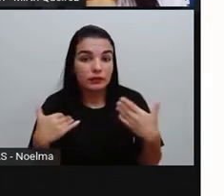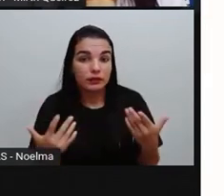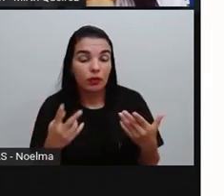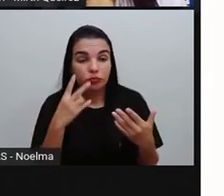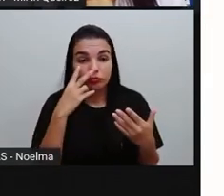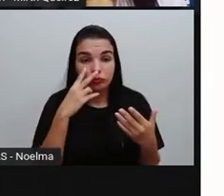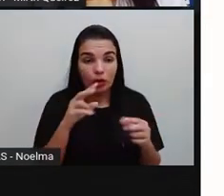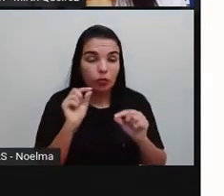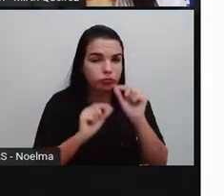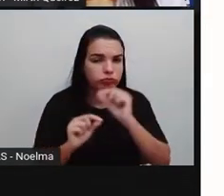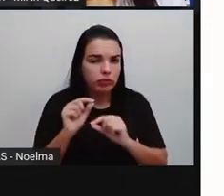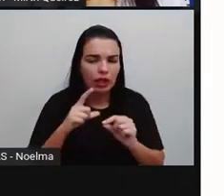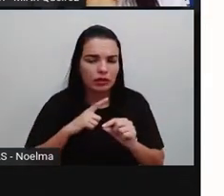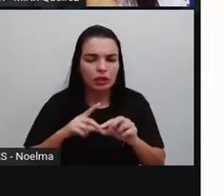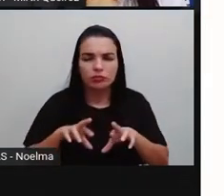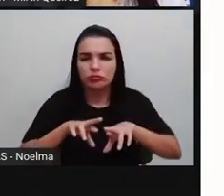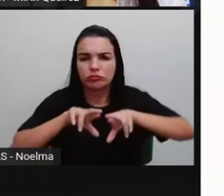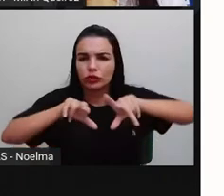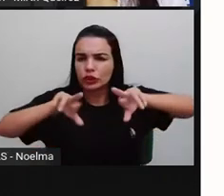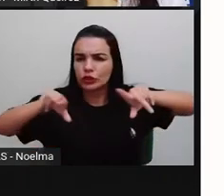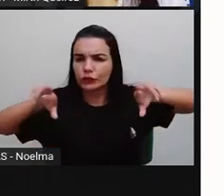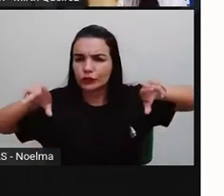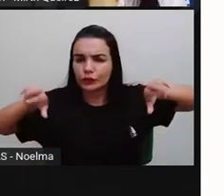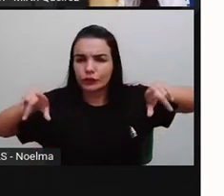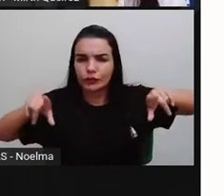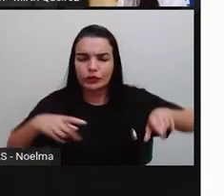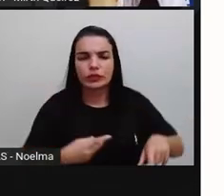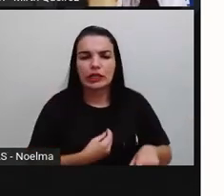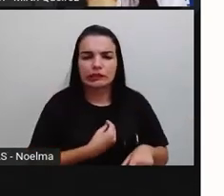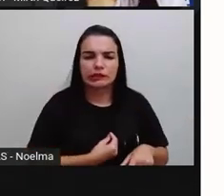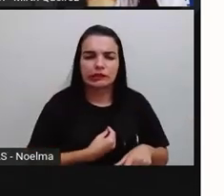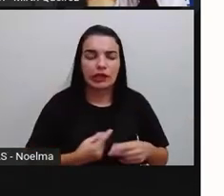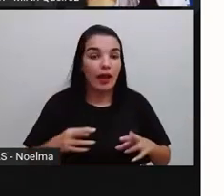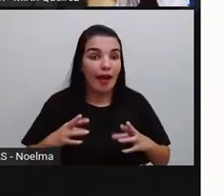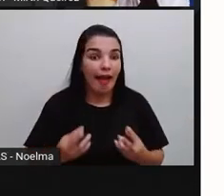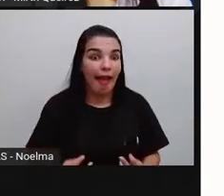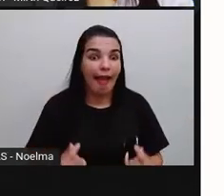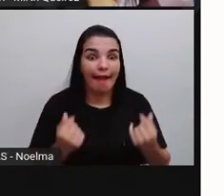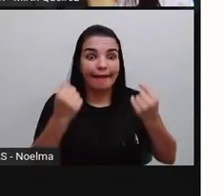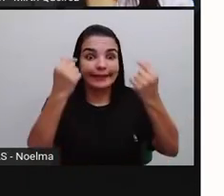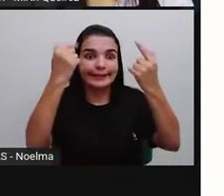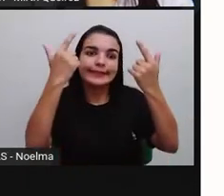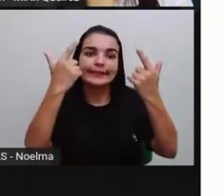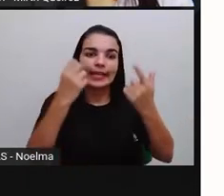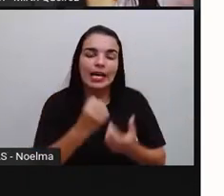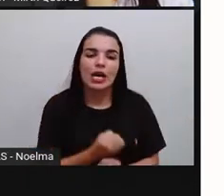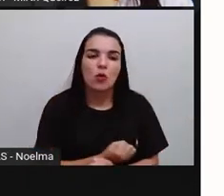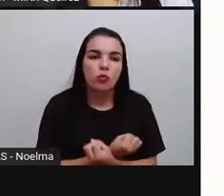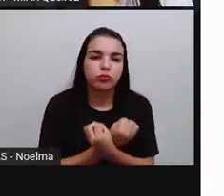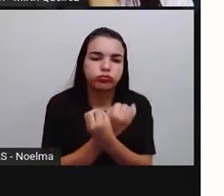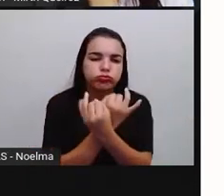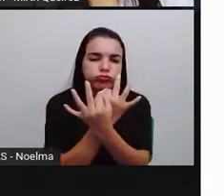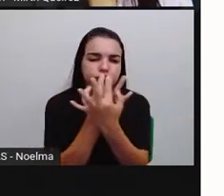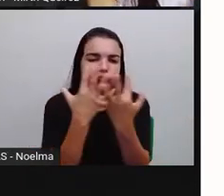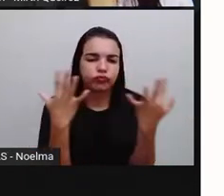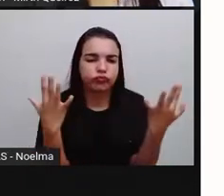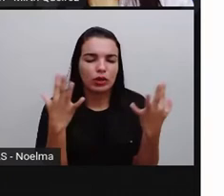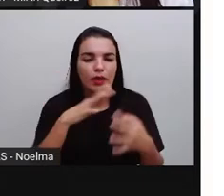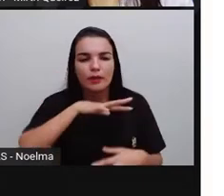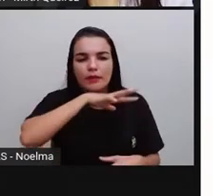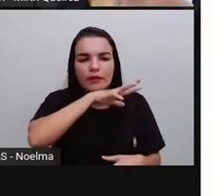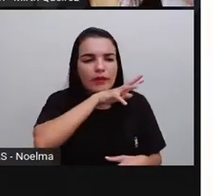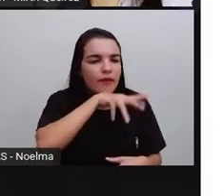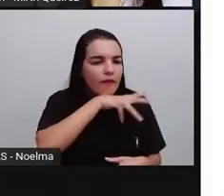embora nós temos aí uma rica, né? Uma rica quantidade aí de fauna, diversa,